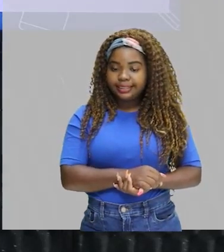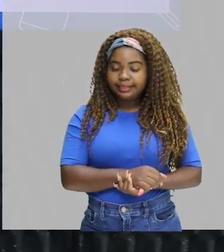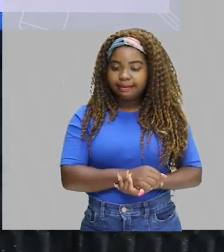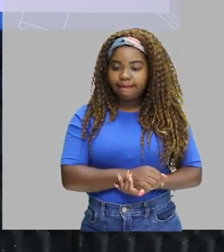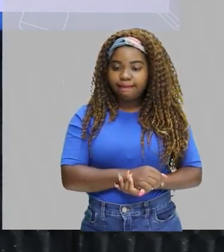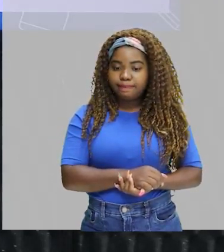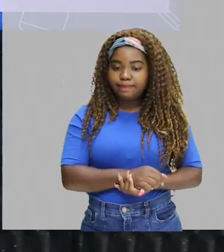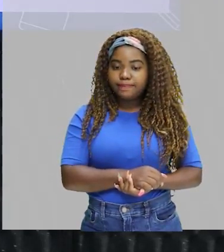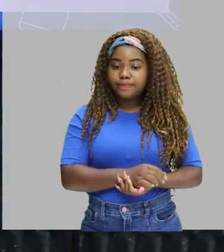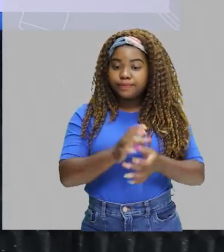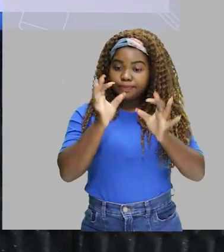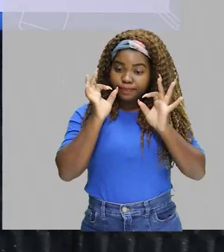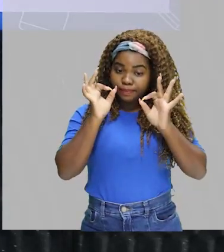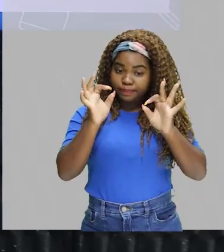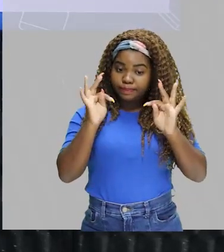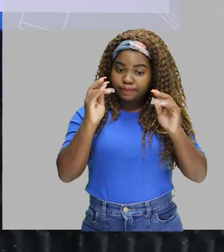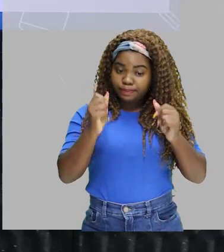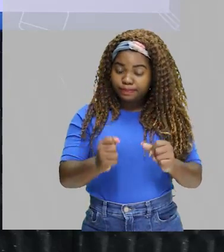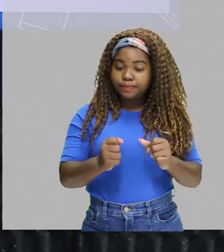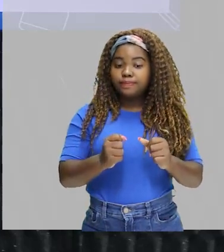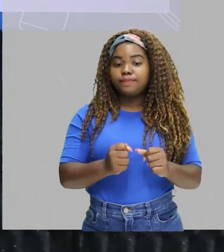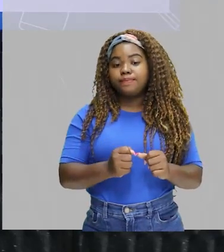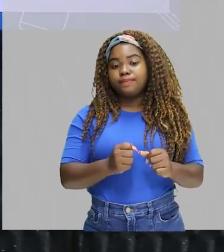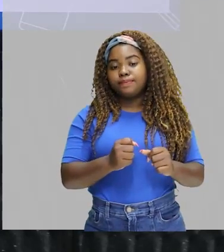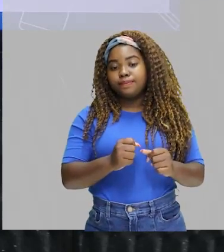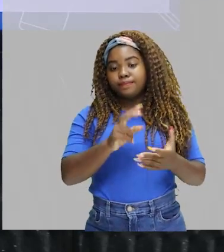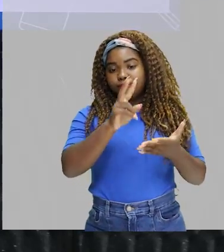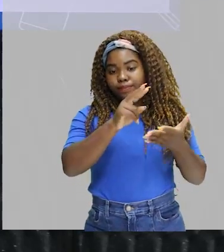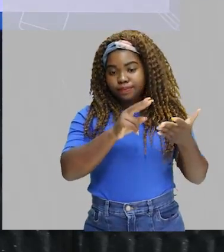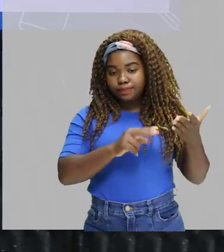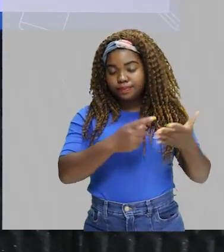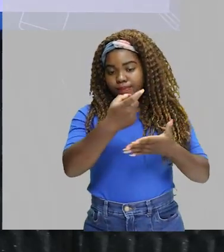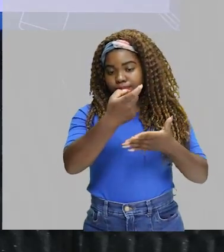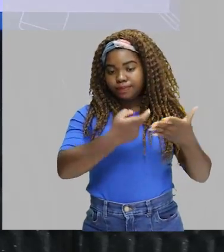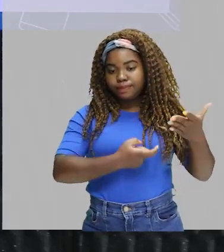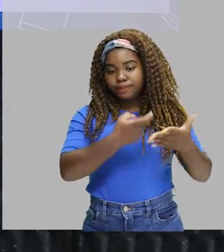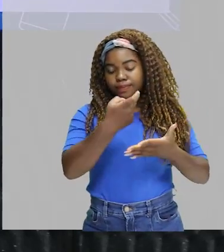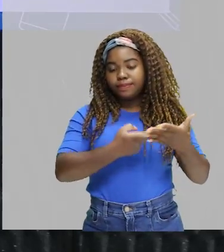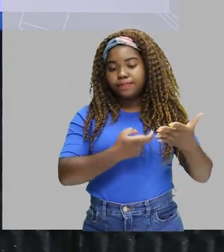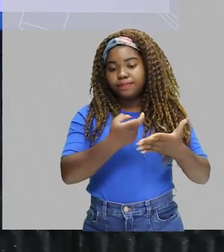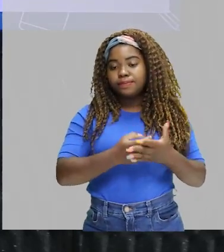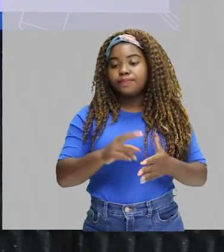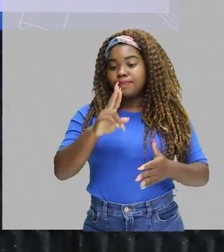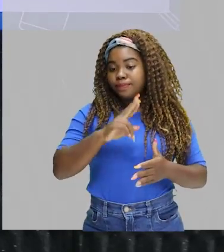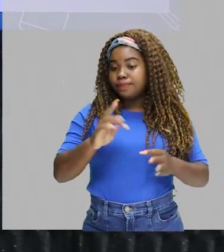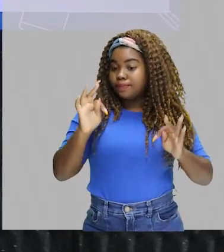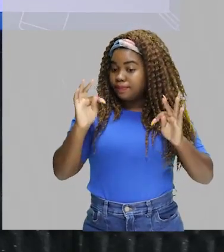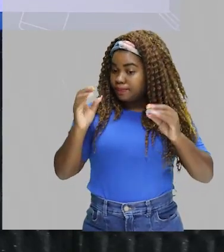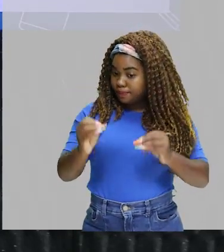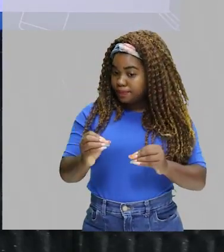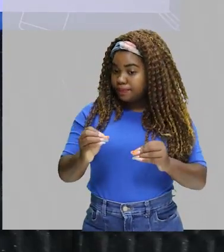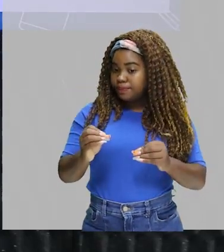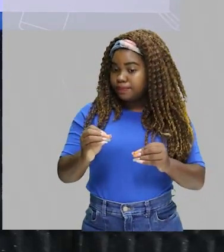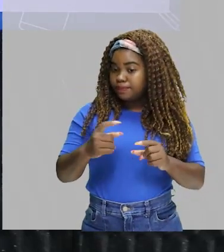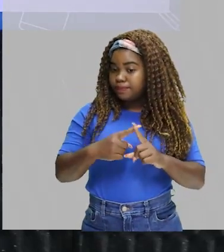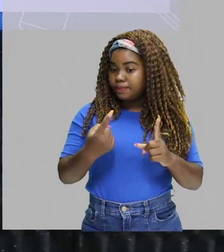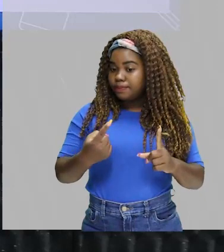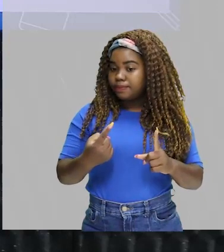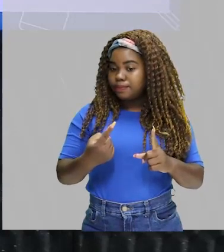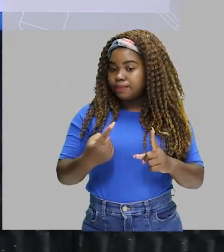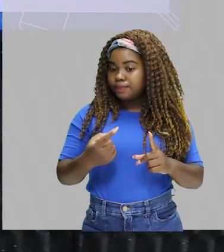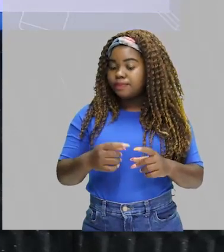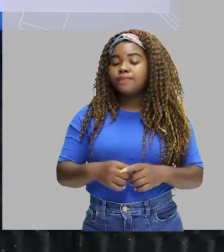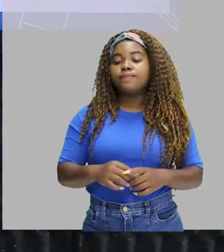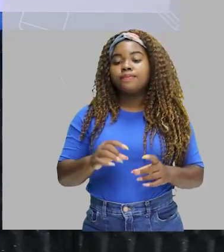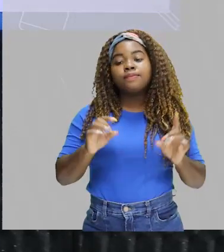apressadas. Preste atenção em todo o enunciado. Ele usa a expressão todos, mas ele está dizendo aqueles